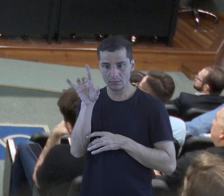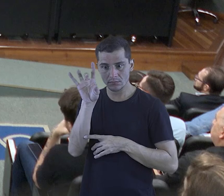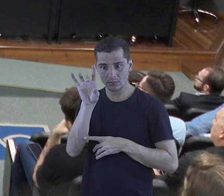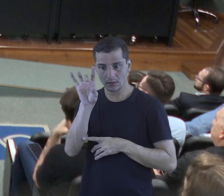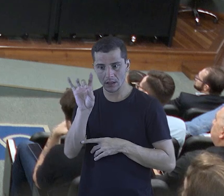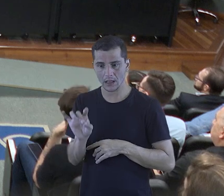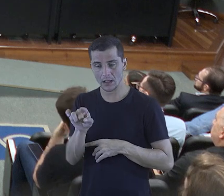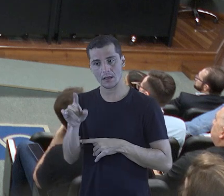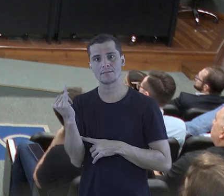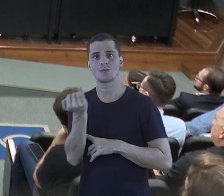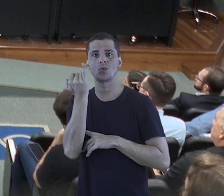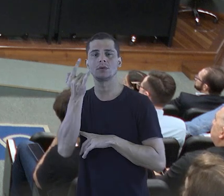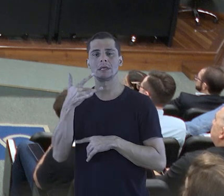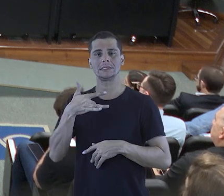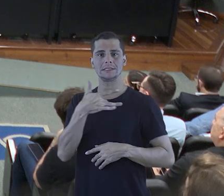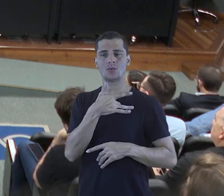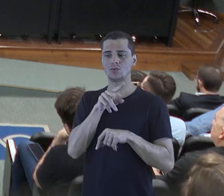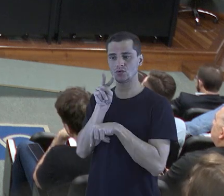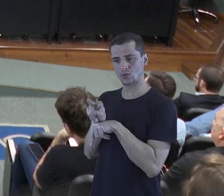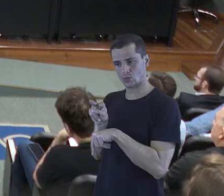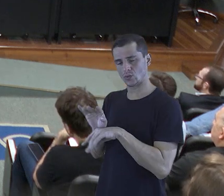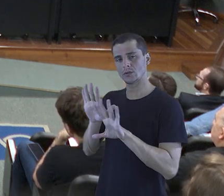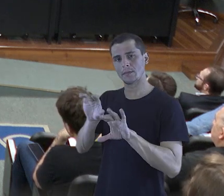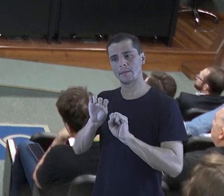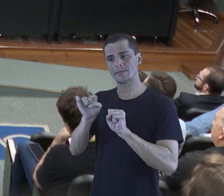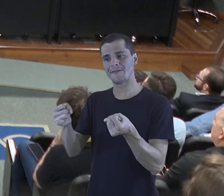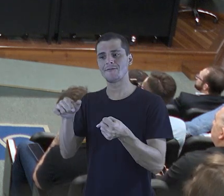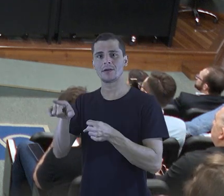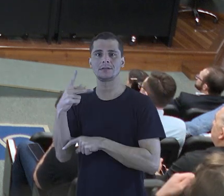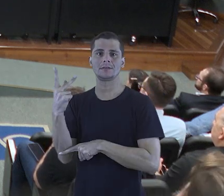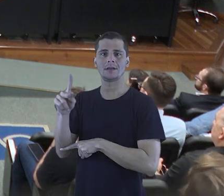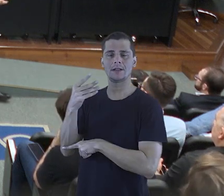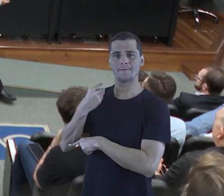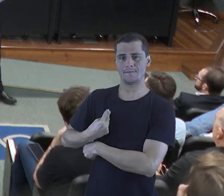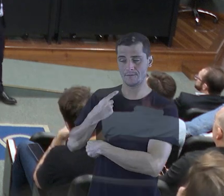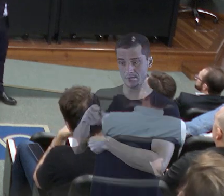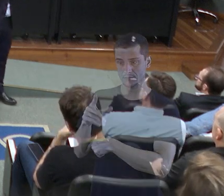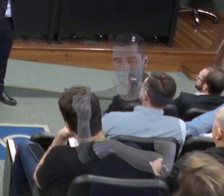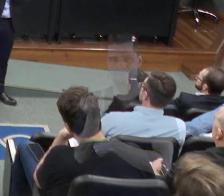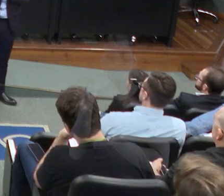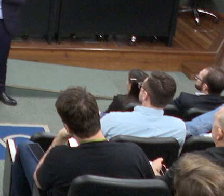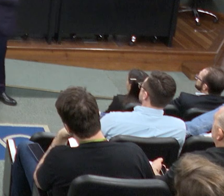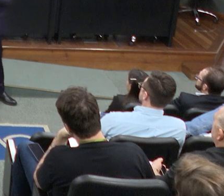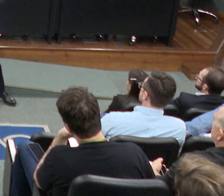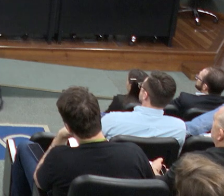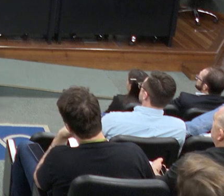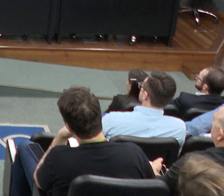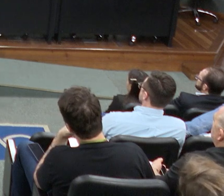mas esses dados coletados, eles são necessários a quê? A tutela da saúde ou a proteção da vida.